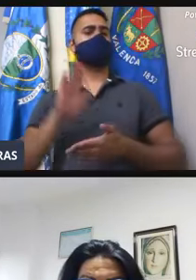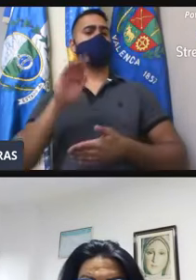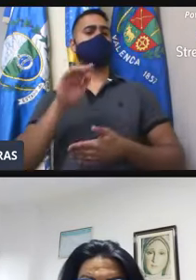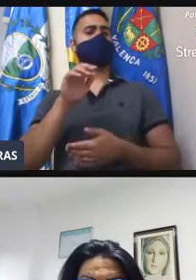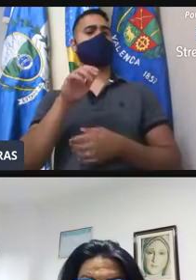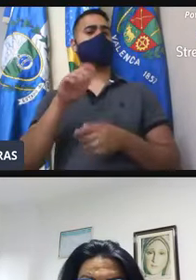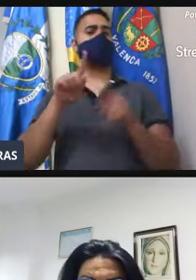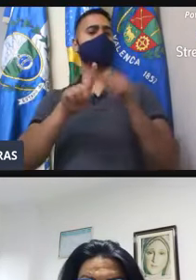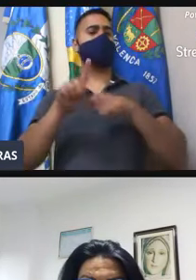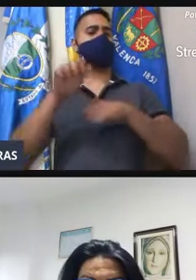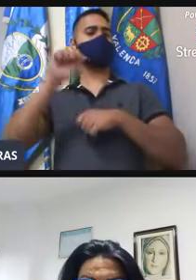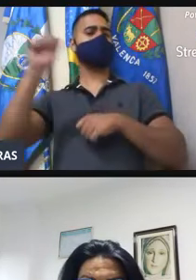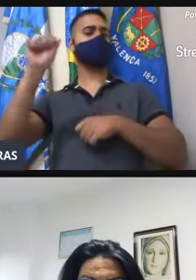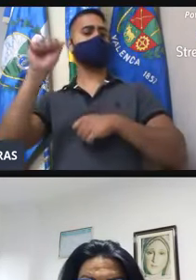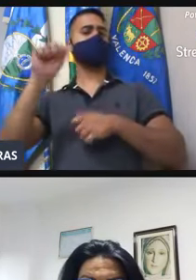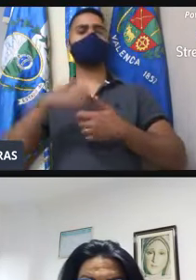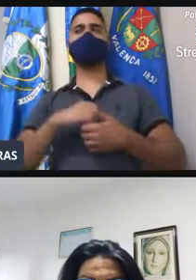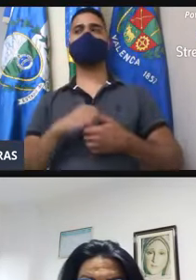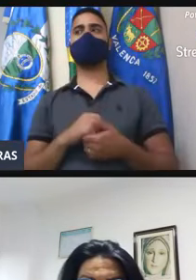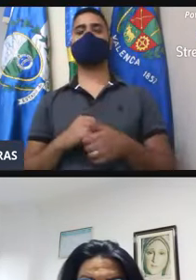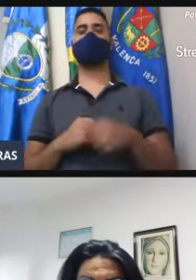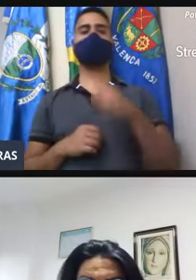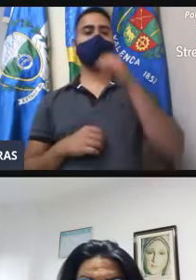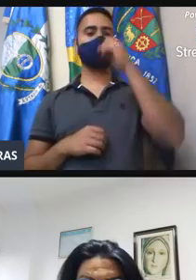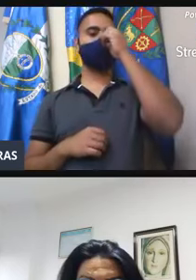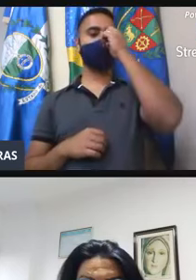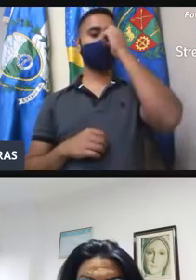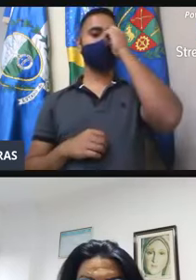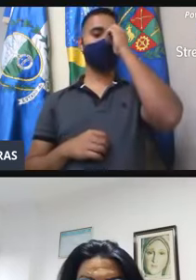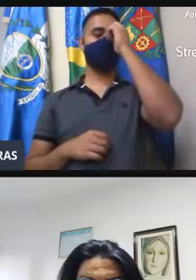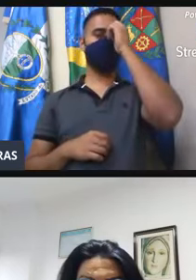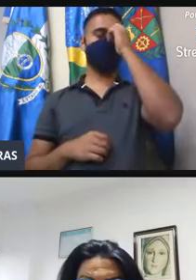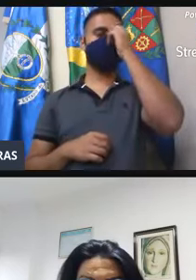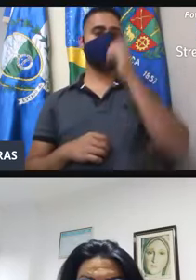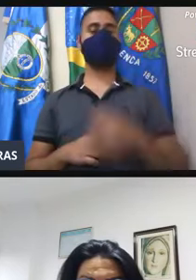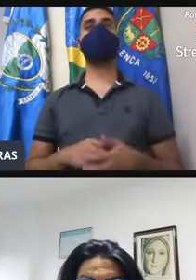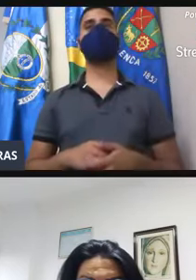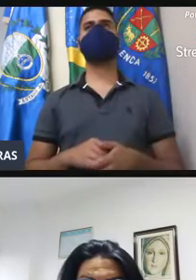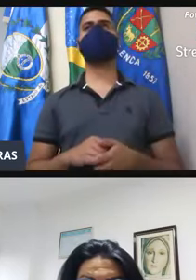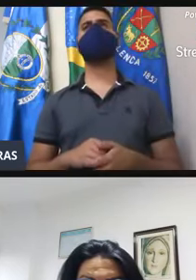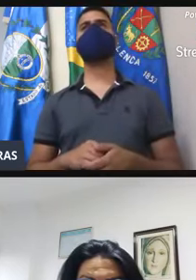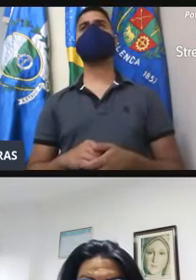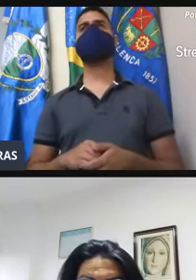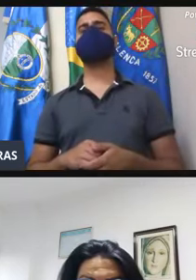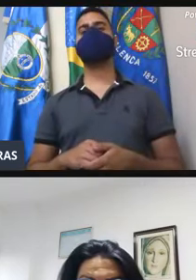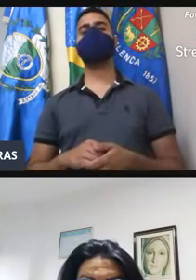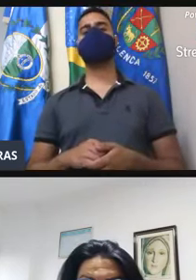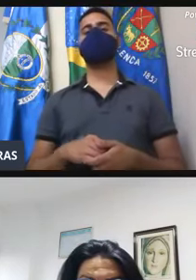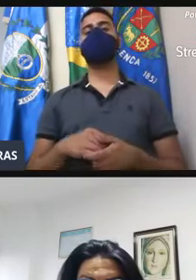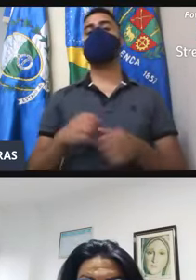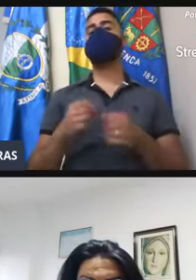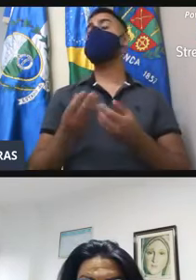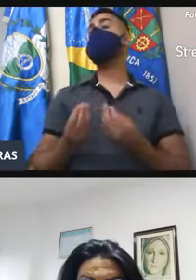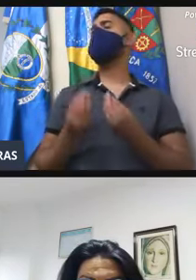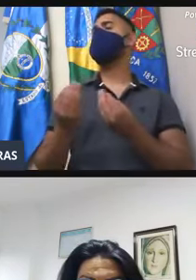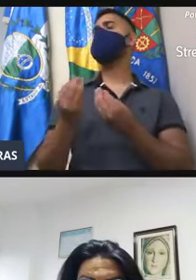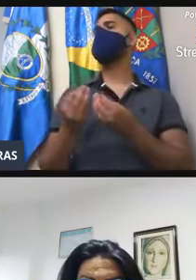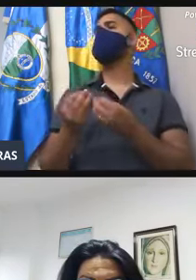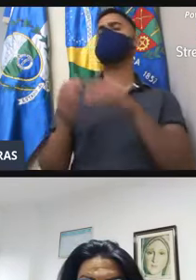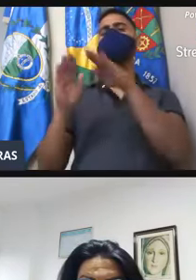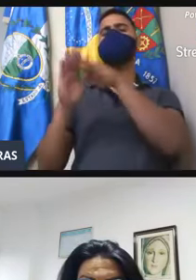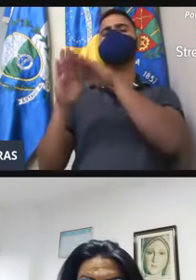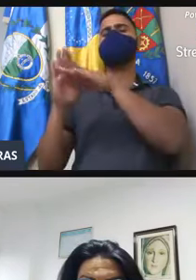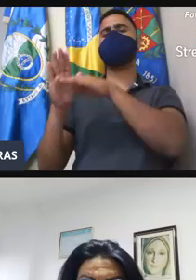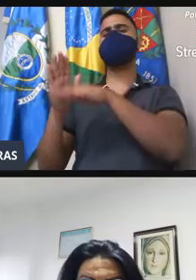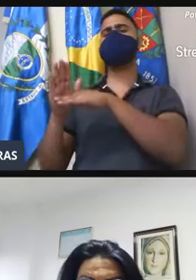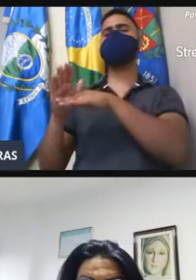primeira semana e a gente levou, né, os pleitos do distrito, né, que é um distrito